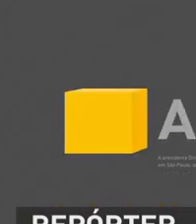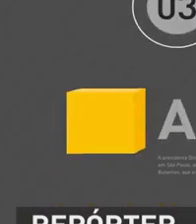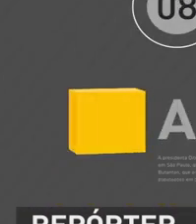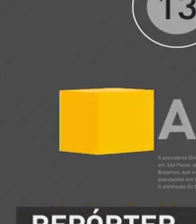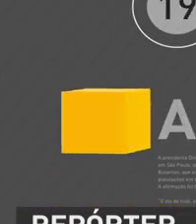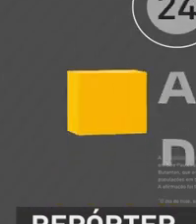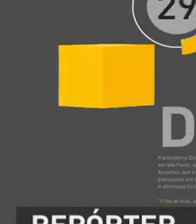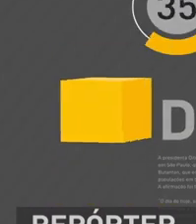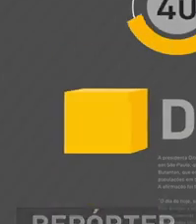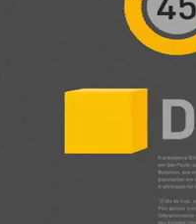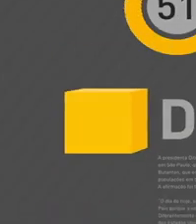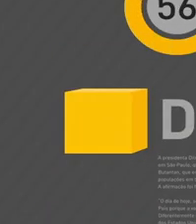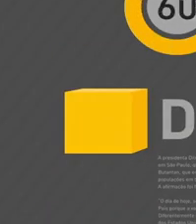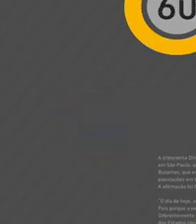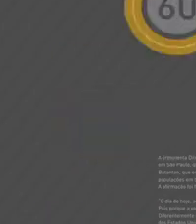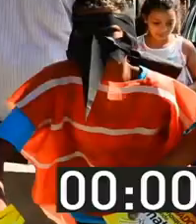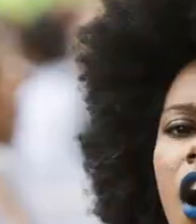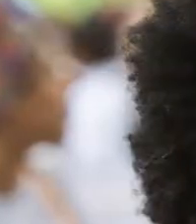o